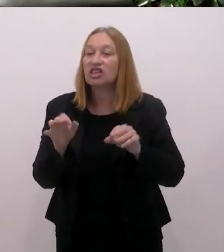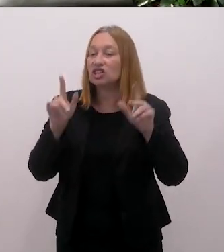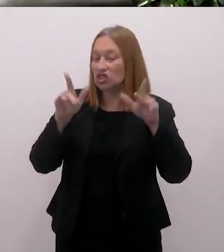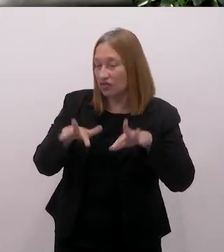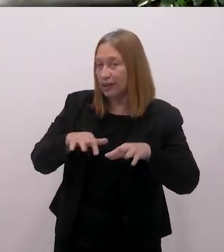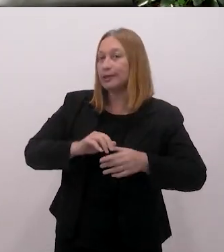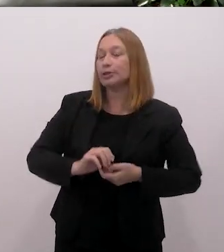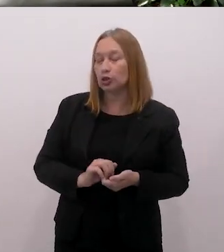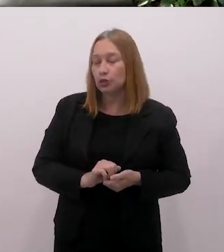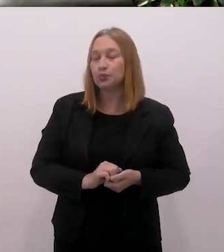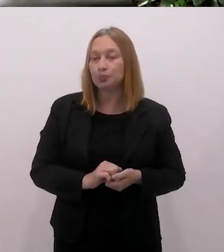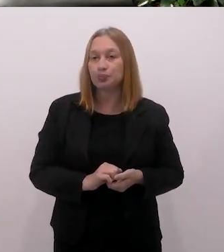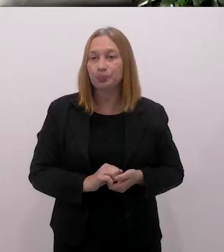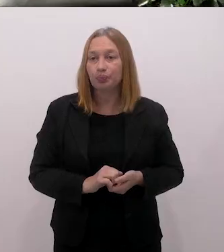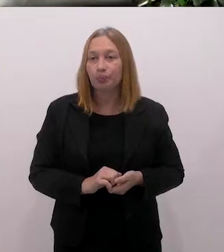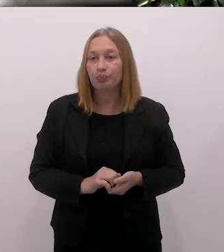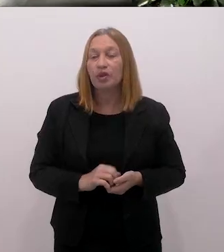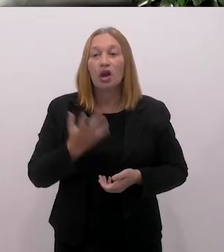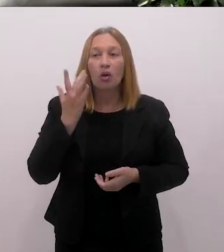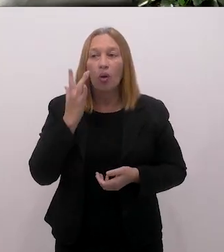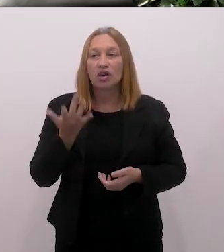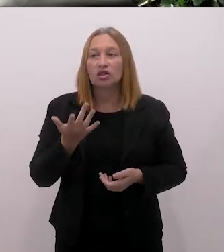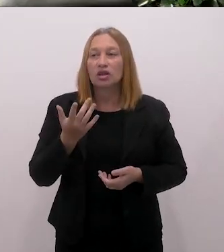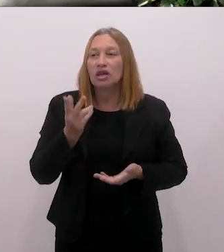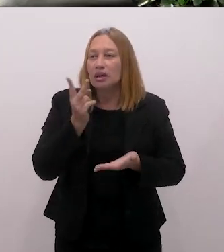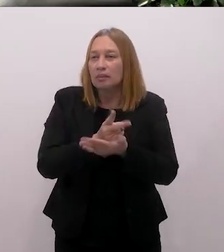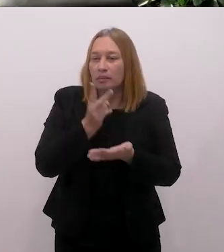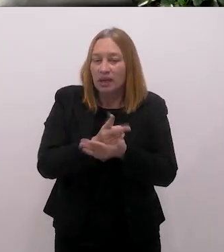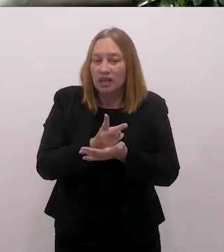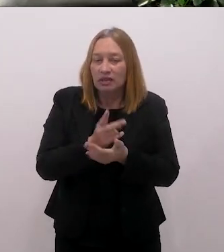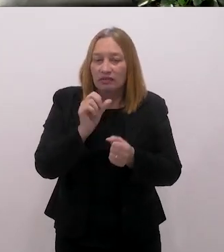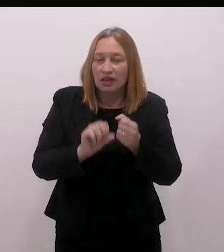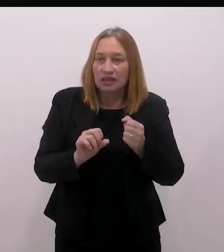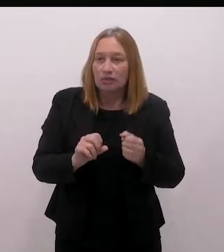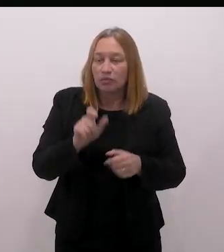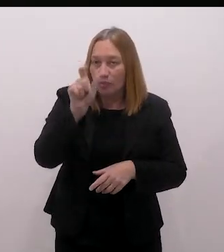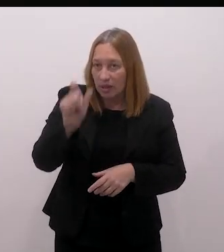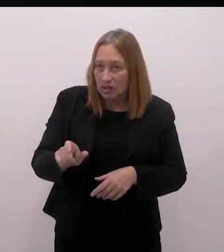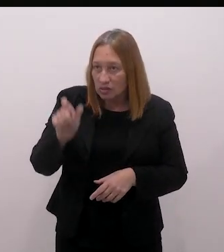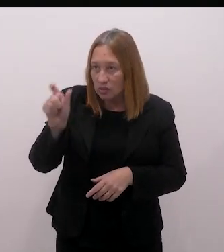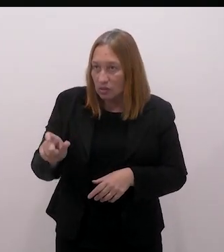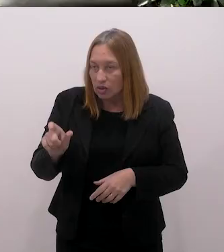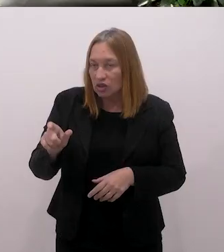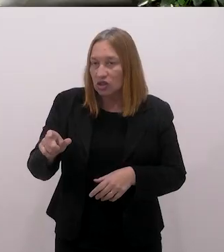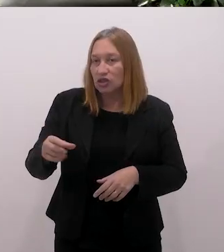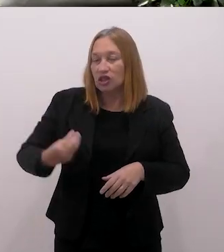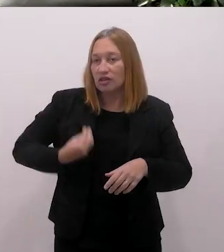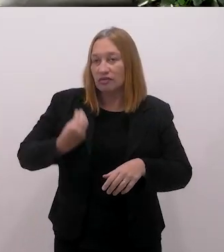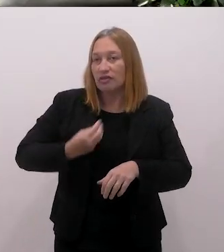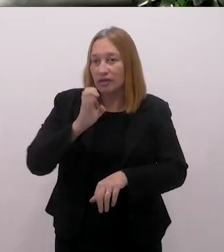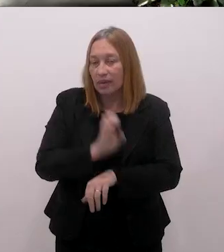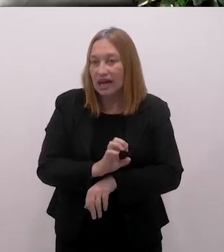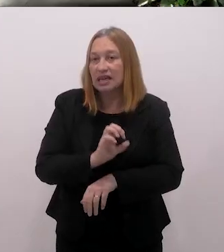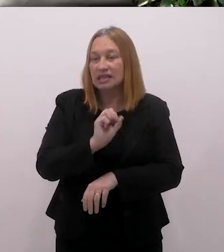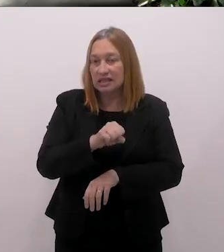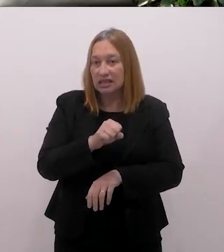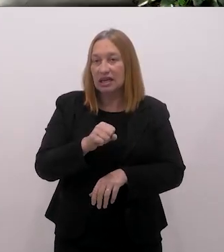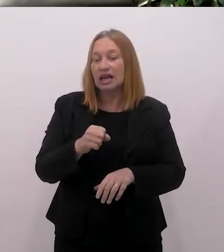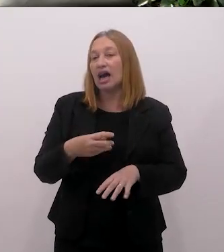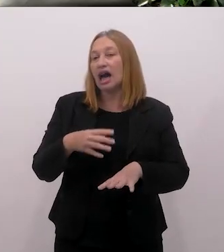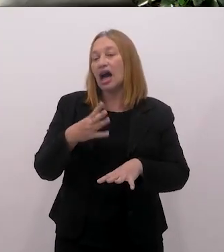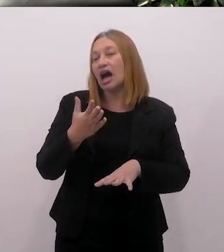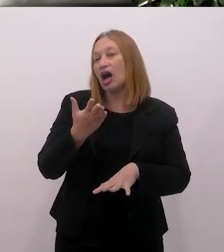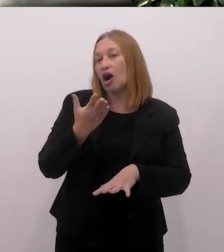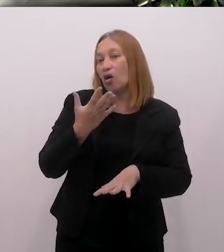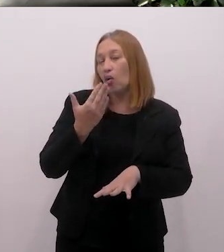preparo. O preparo é diferente? O preparo é diferente. Eu acho mesmo feito por baiano? Mesmo feito por baiano. O baiano, eu vou